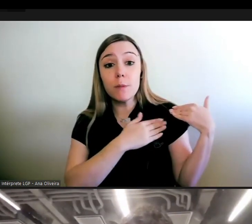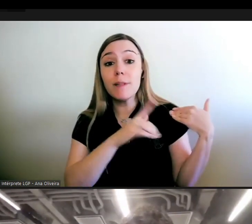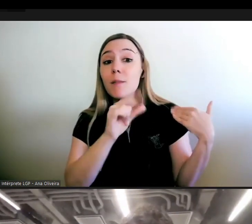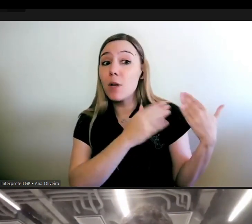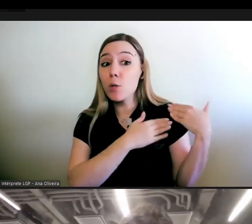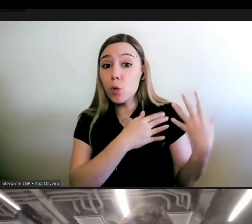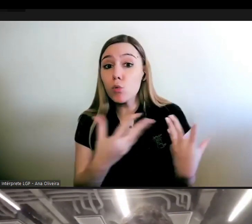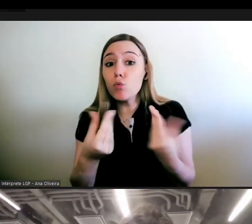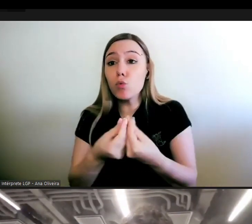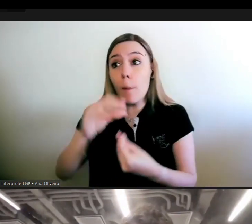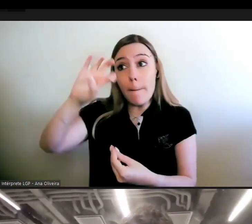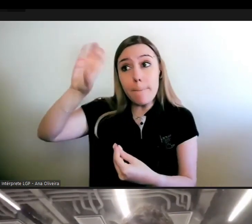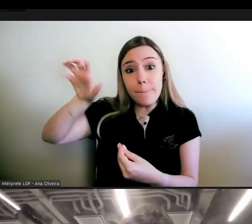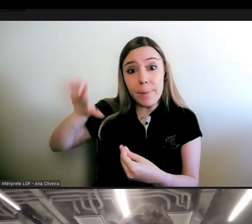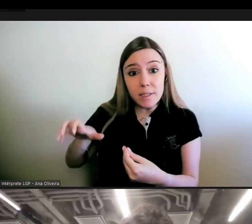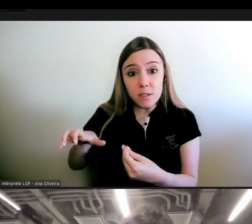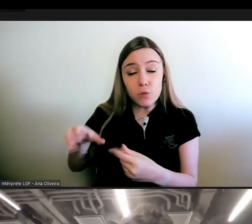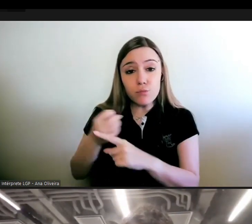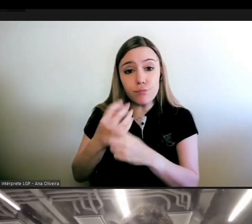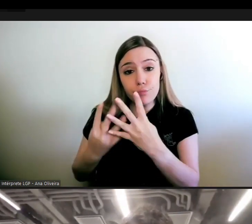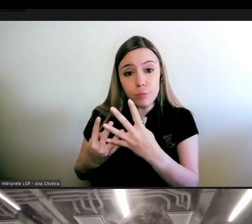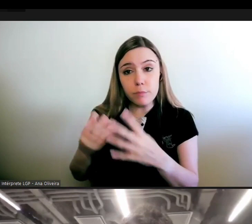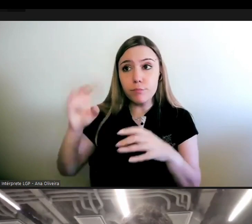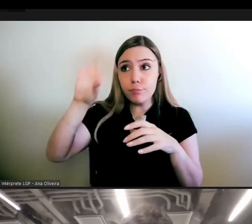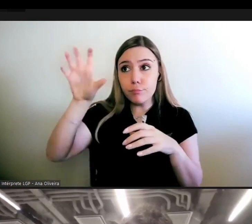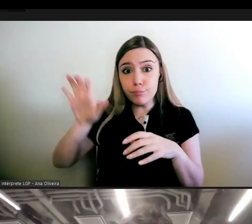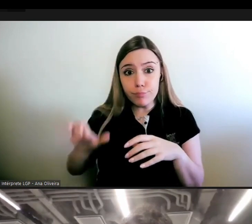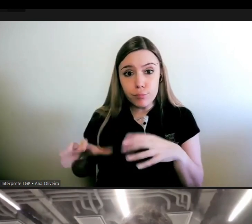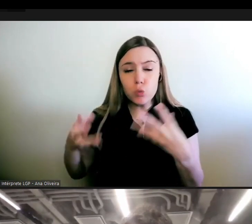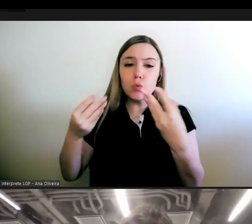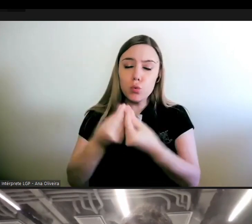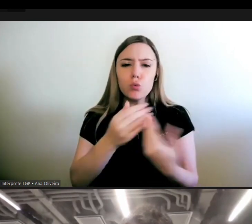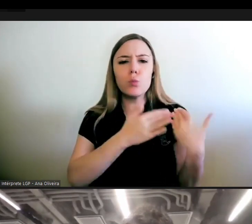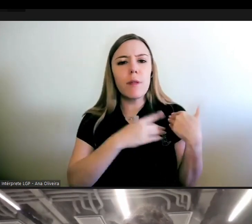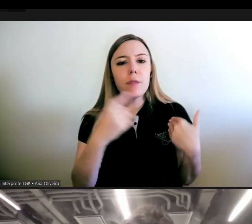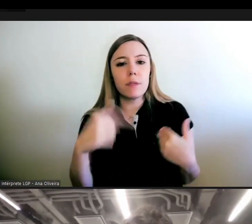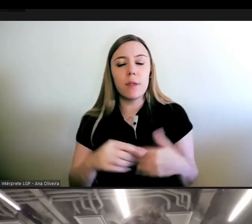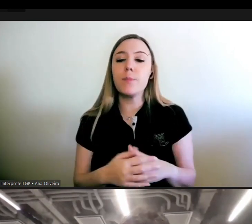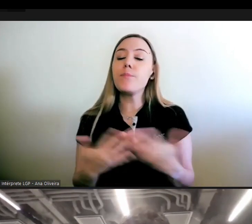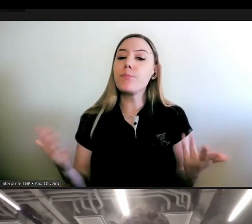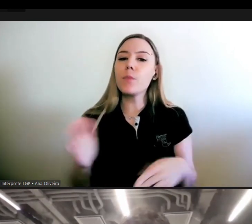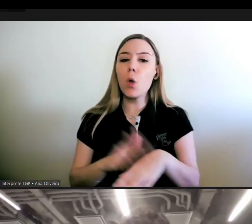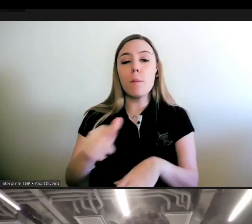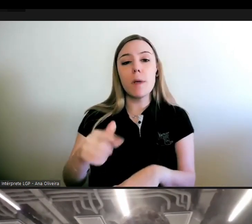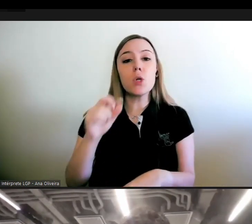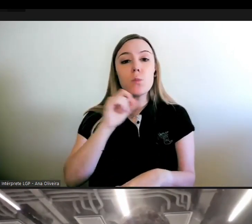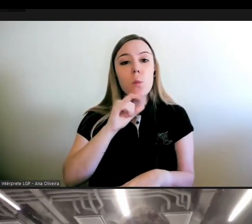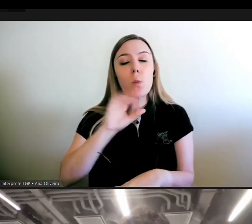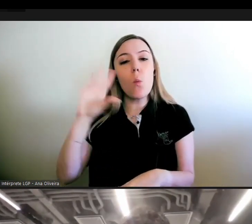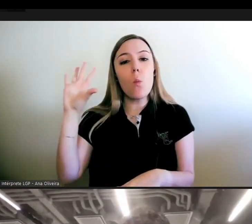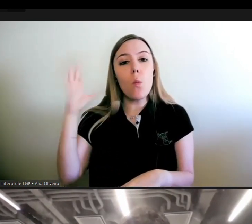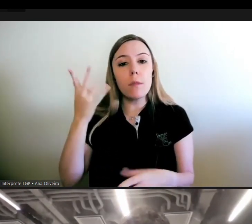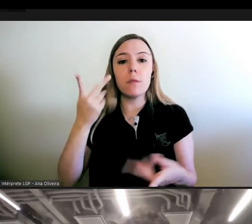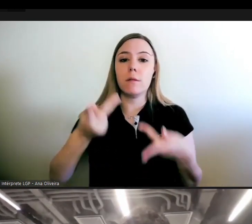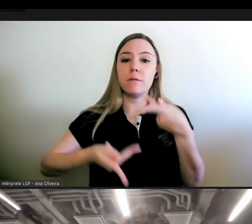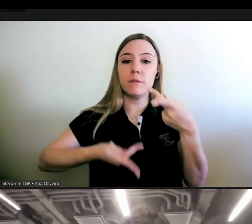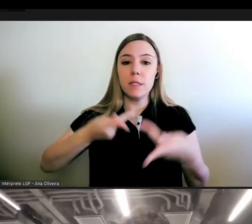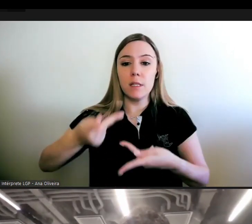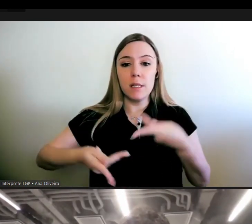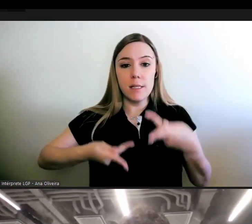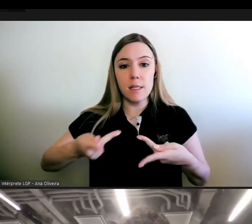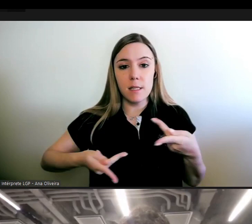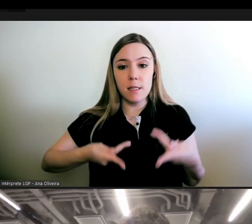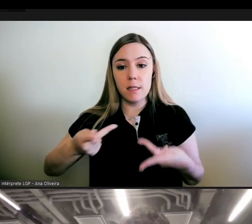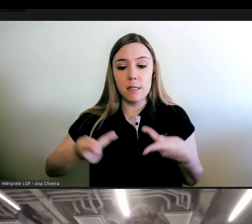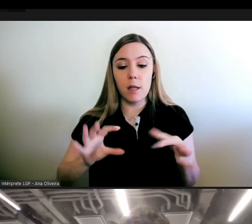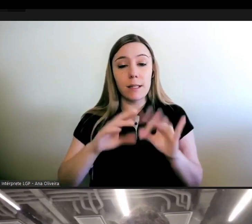dos países. E aí nós podemos, e quando foi feita a avaliação para a